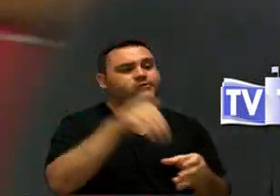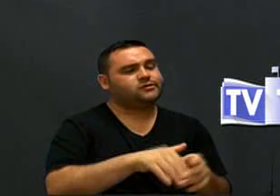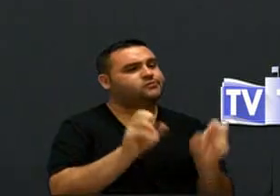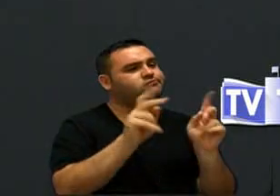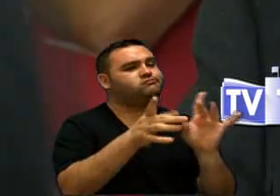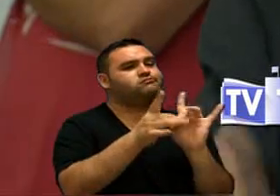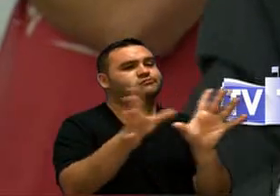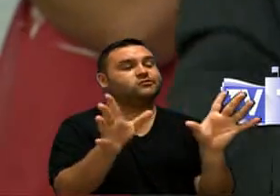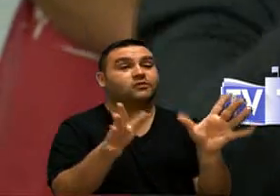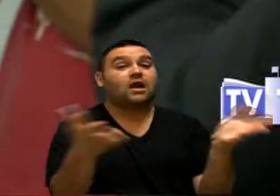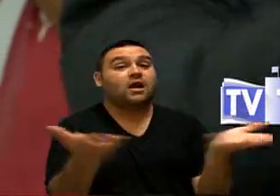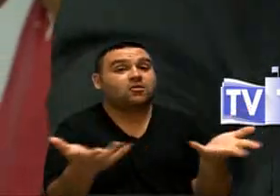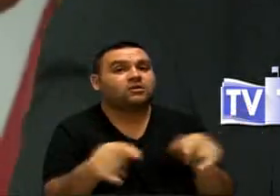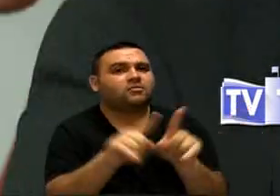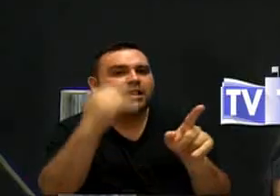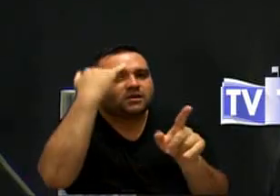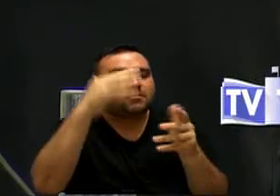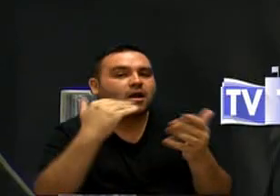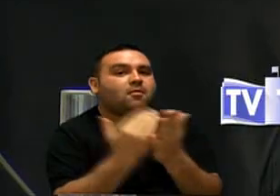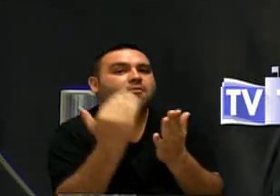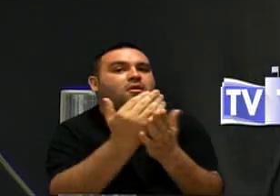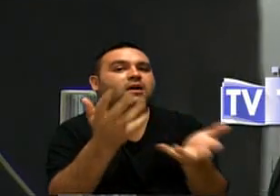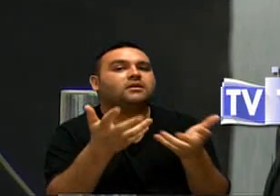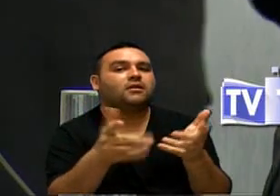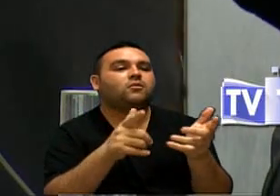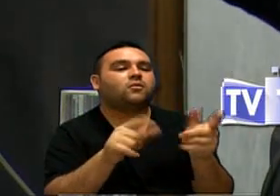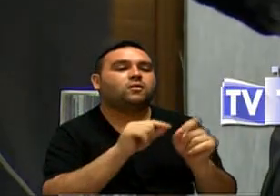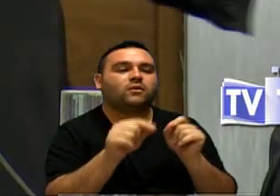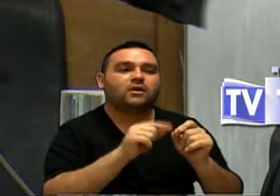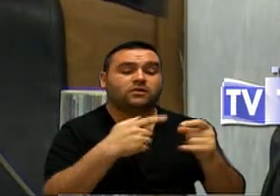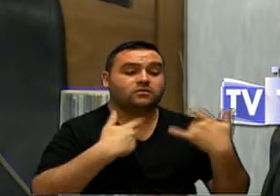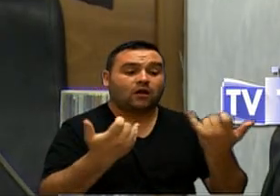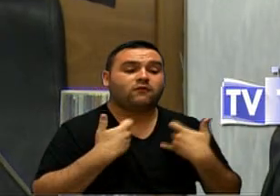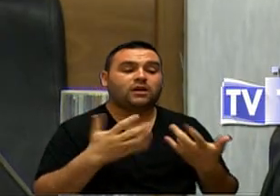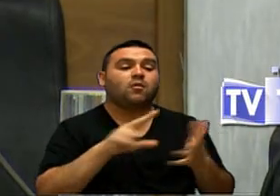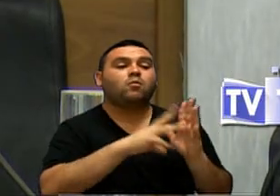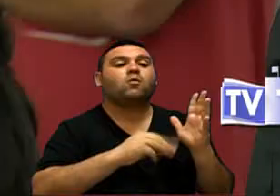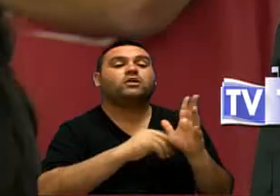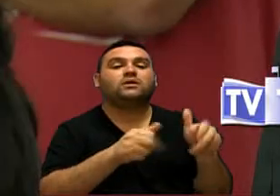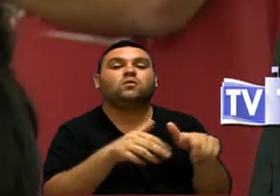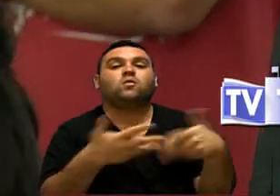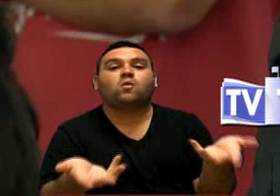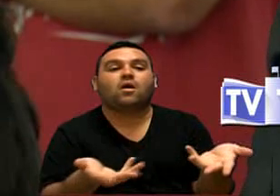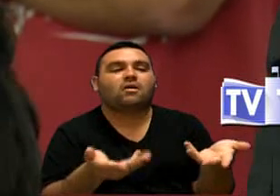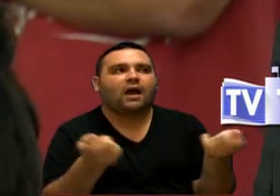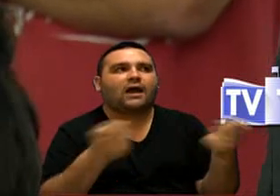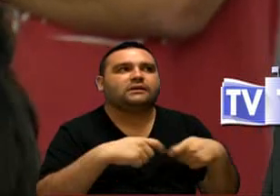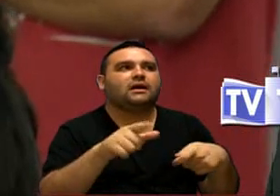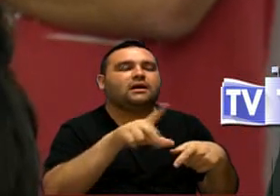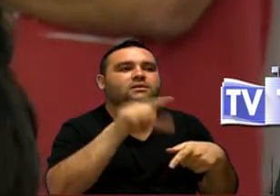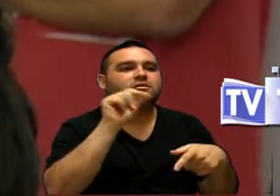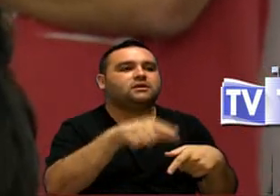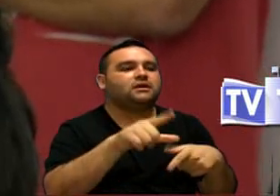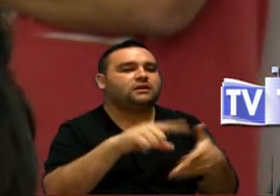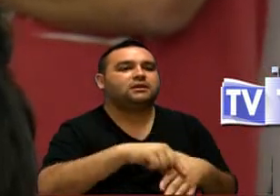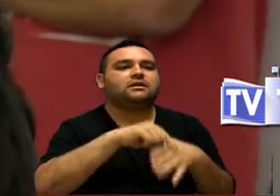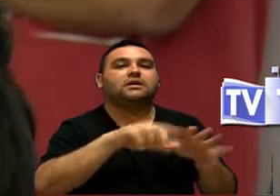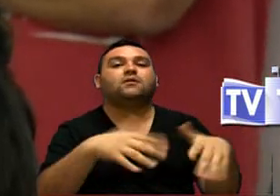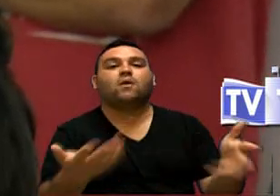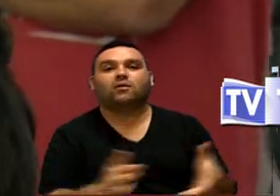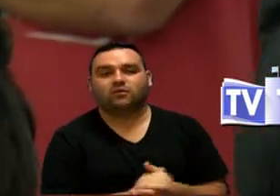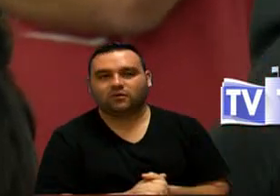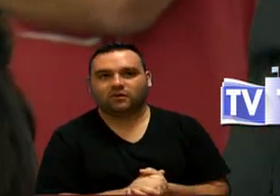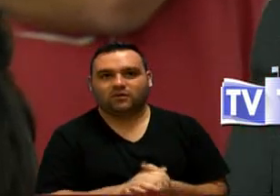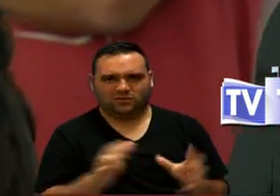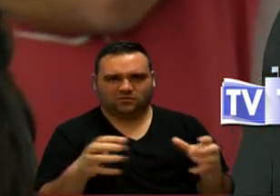vote. Vereador Agora, Irineu. Eu quero saber, presidente, eu quero que passe para mim qual é o modelo. Quem que nós poderíamos colocar de líder aqui?